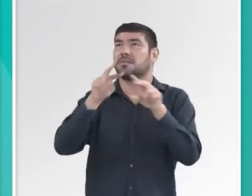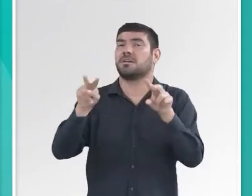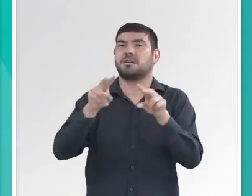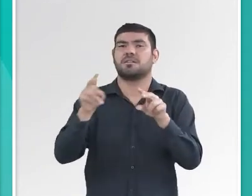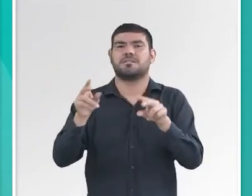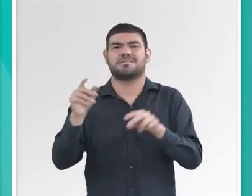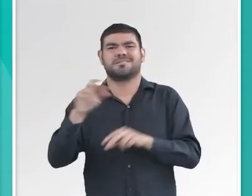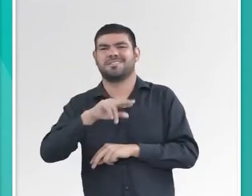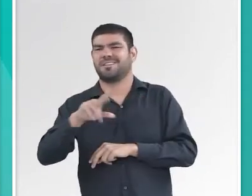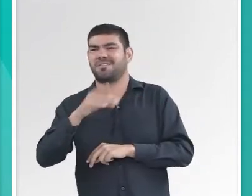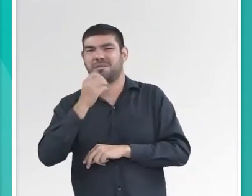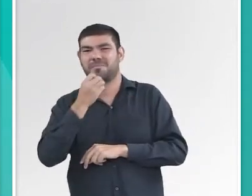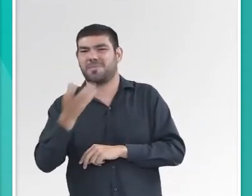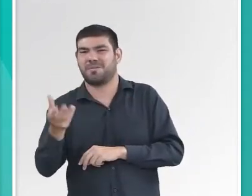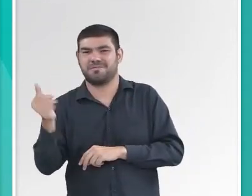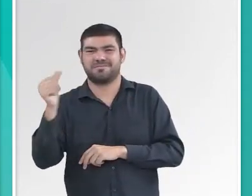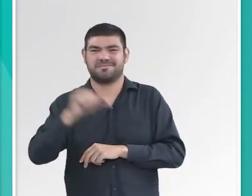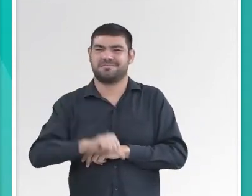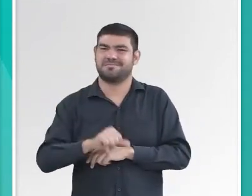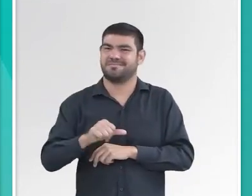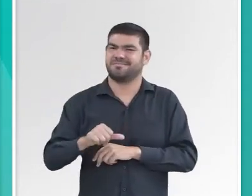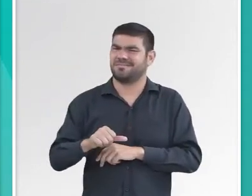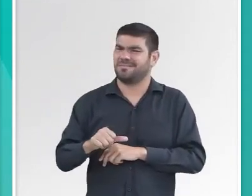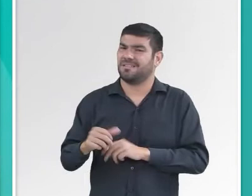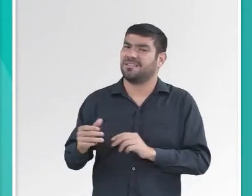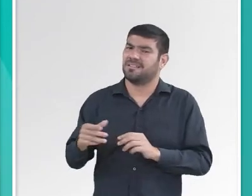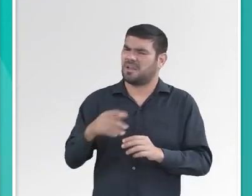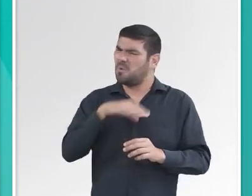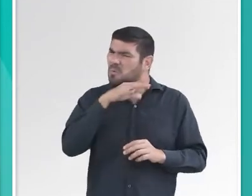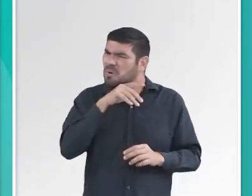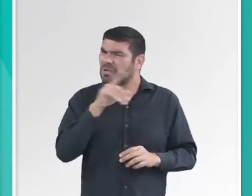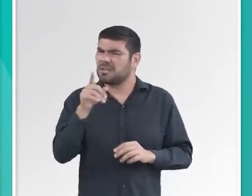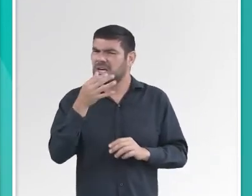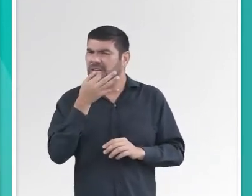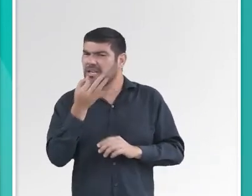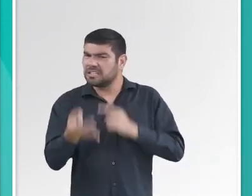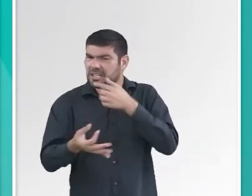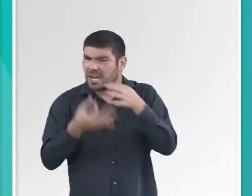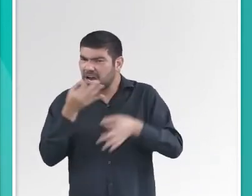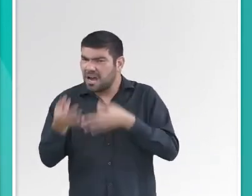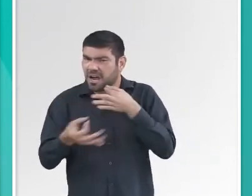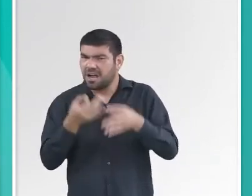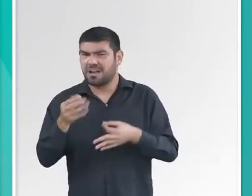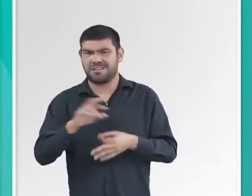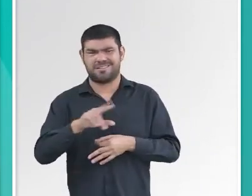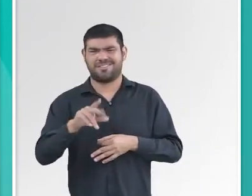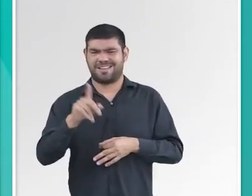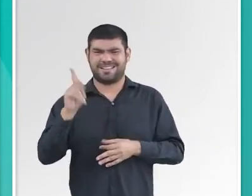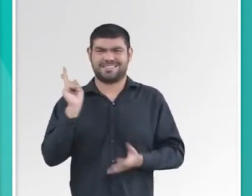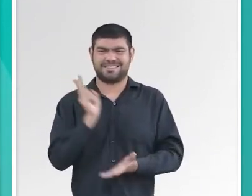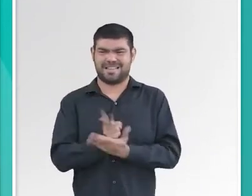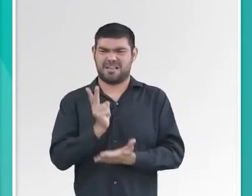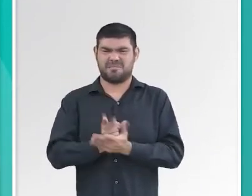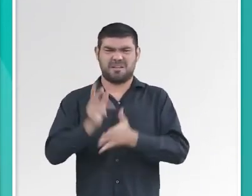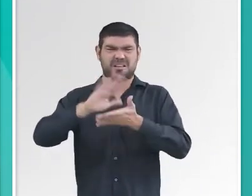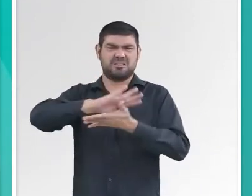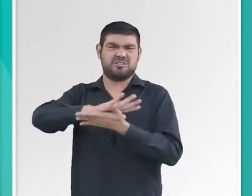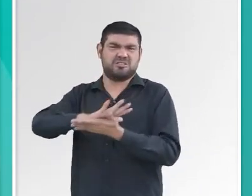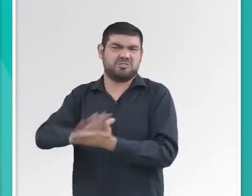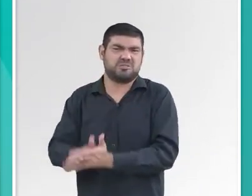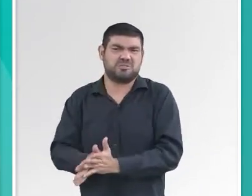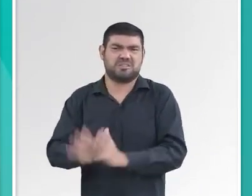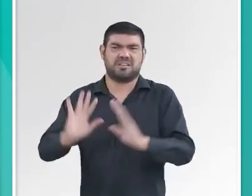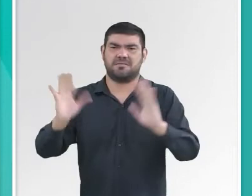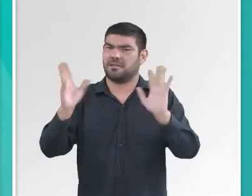bom. Enxergar aquilo que não é bom não é algo assim ruim. Criticar necessariamente não é algo para destruir a festa, para acabar